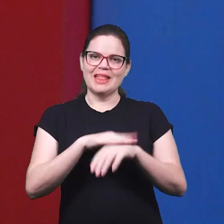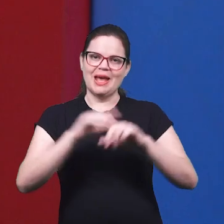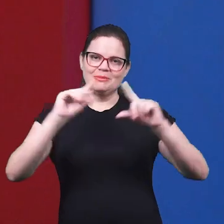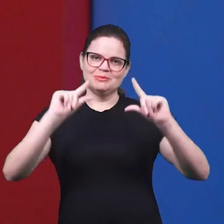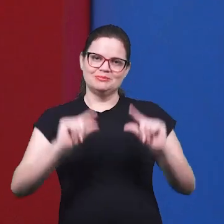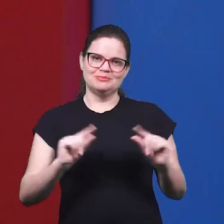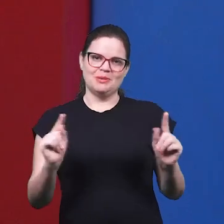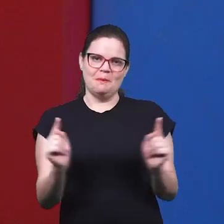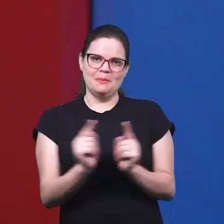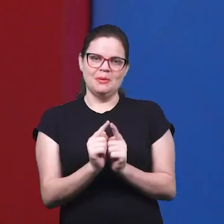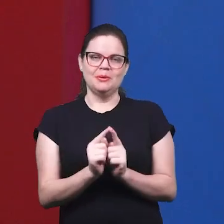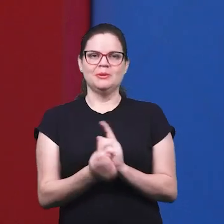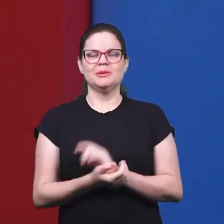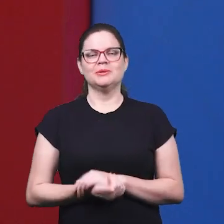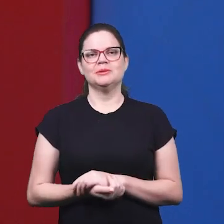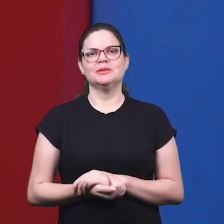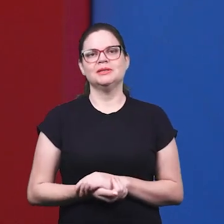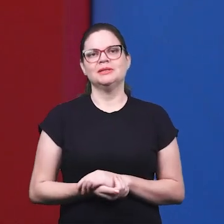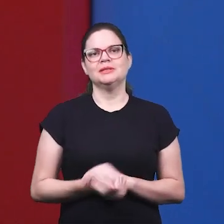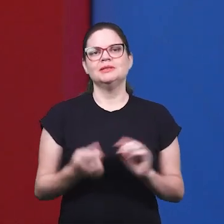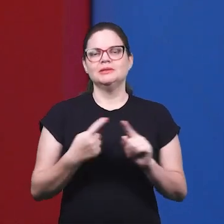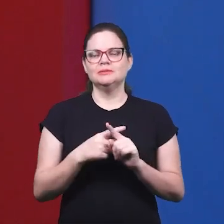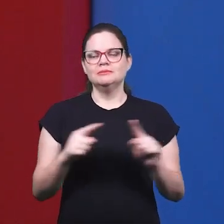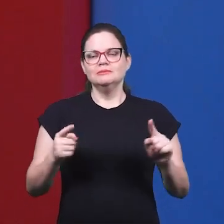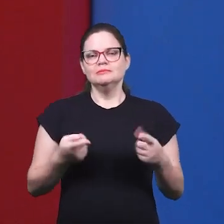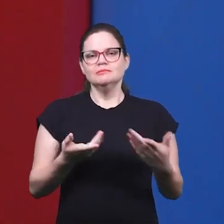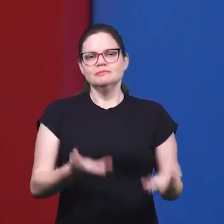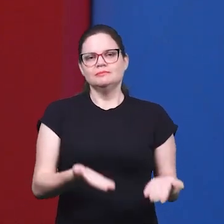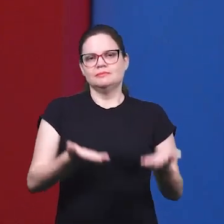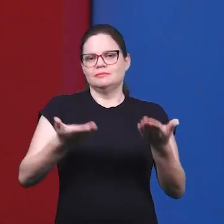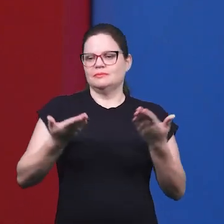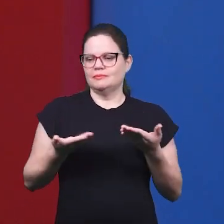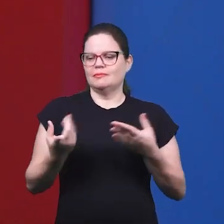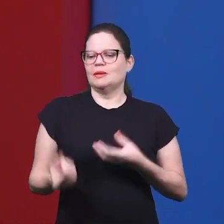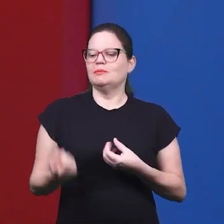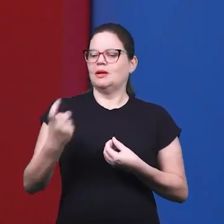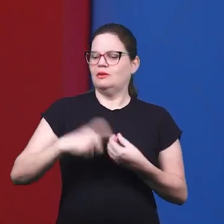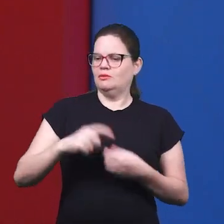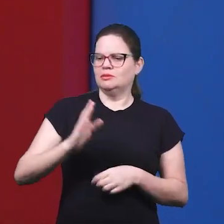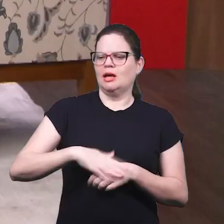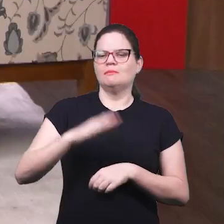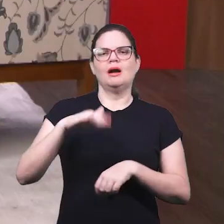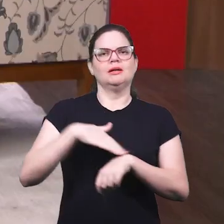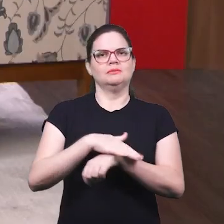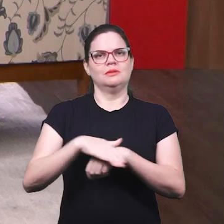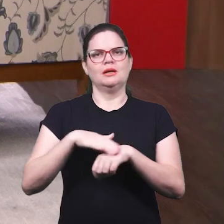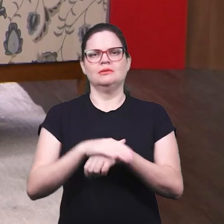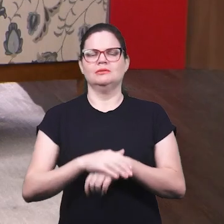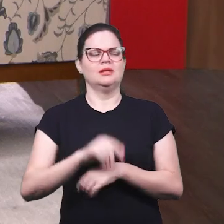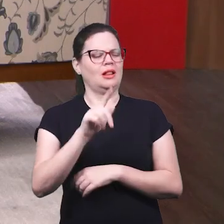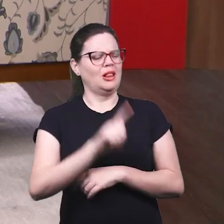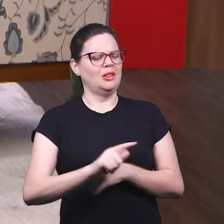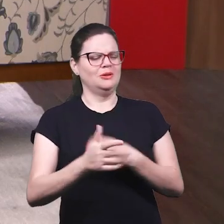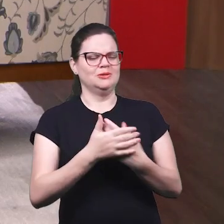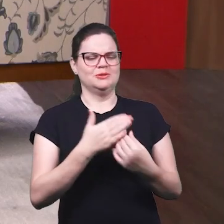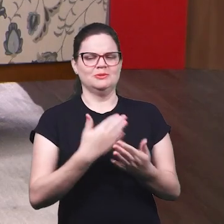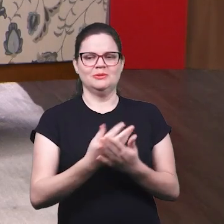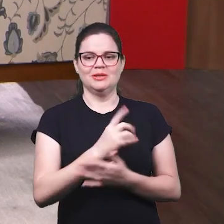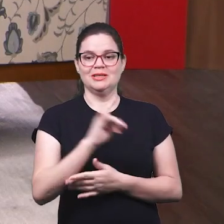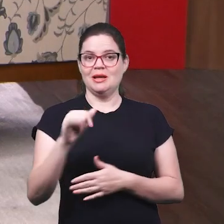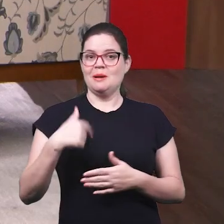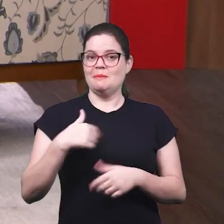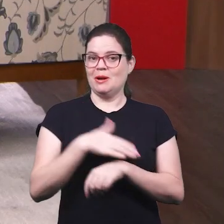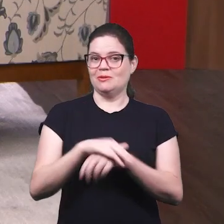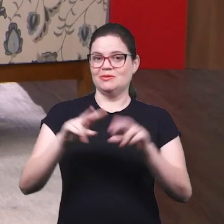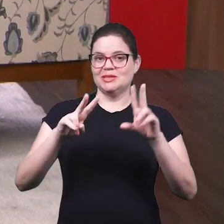é curto, né? Mas fica um convite para a gente retomar essa conversa, falar um pouco da Bahia, falar